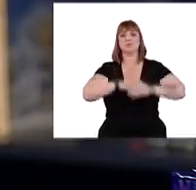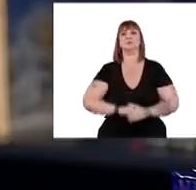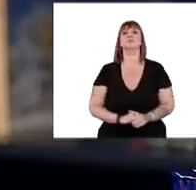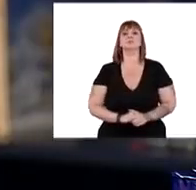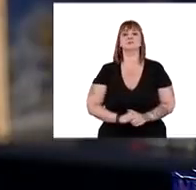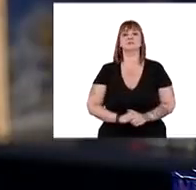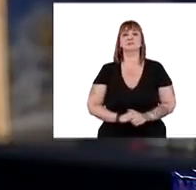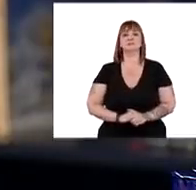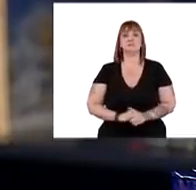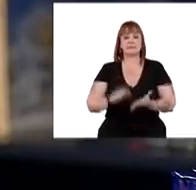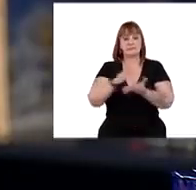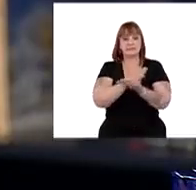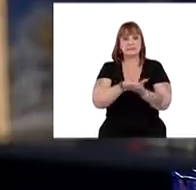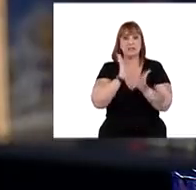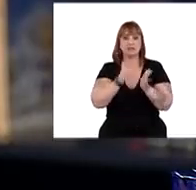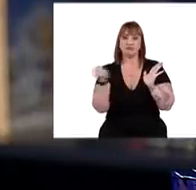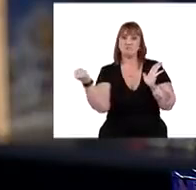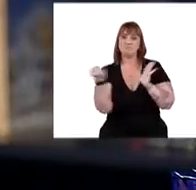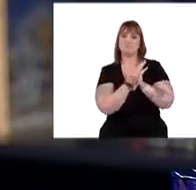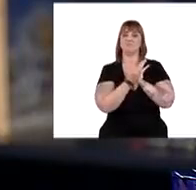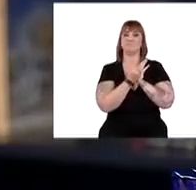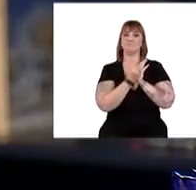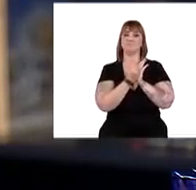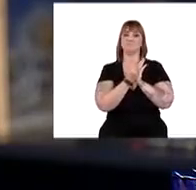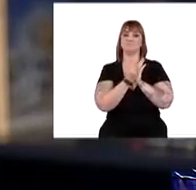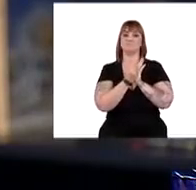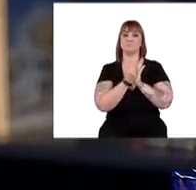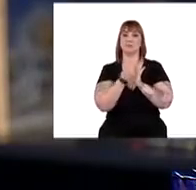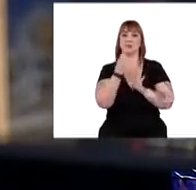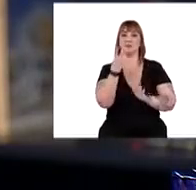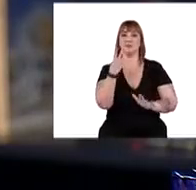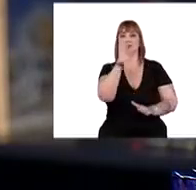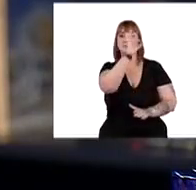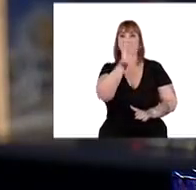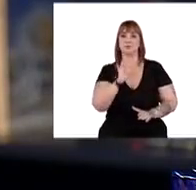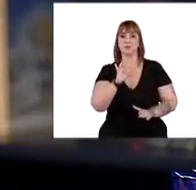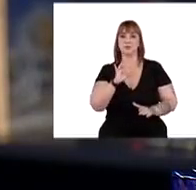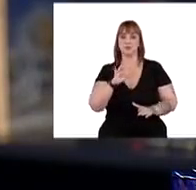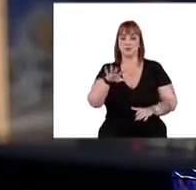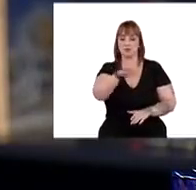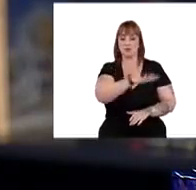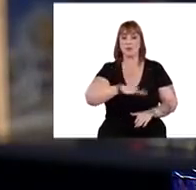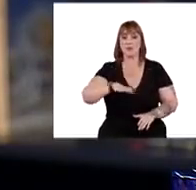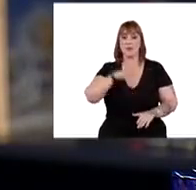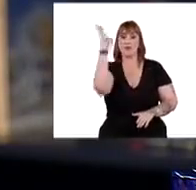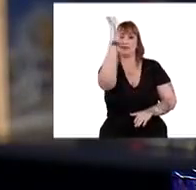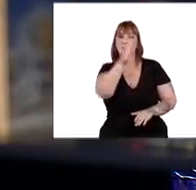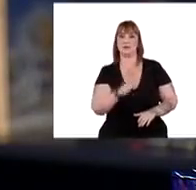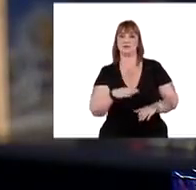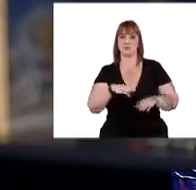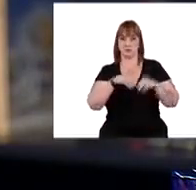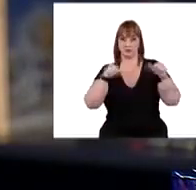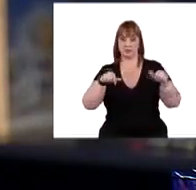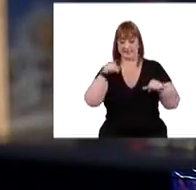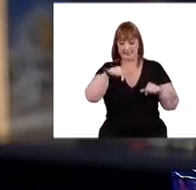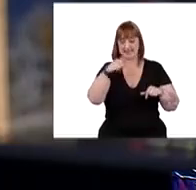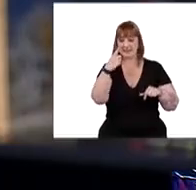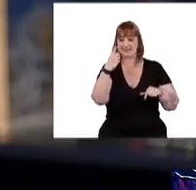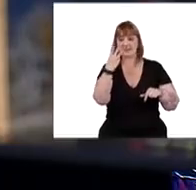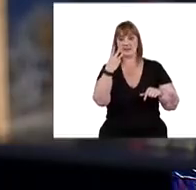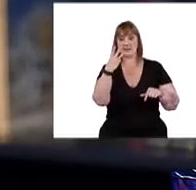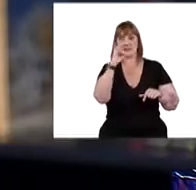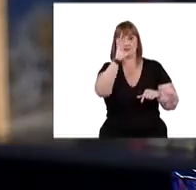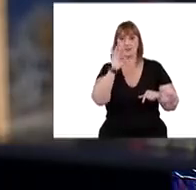terras homologadas, é um total de 13% do território nacional. Né? Desses 13%, cerca